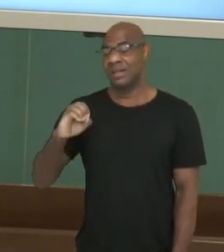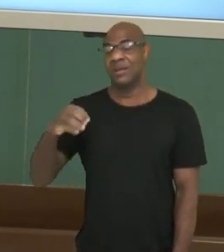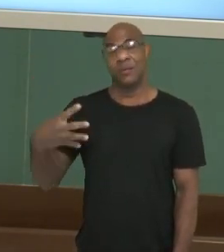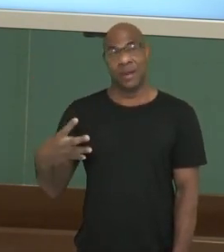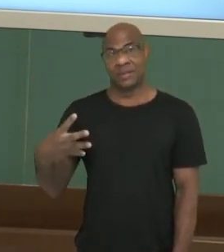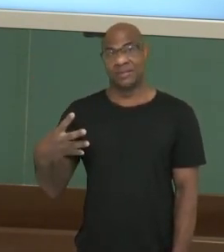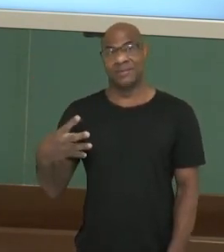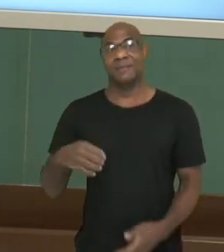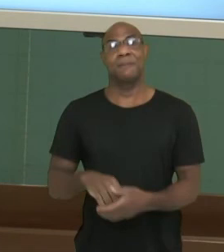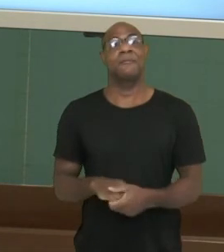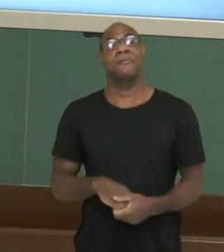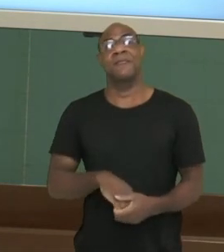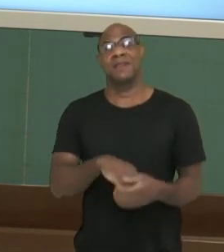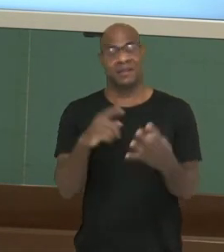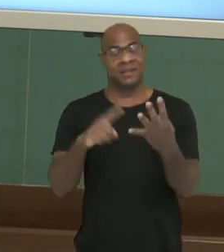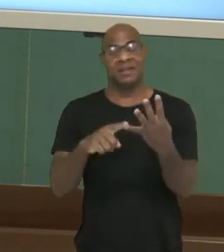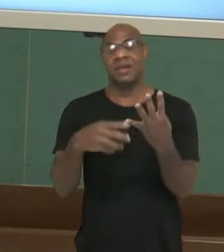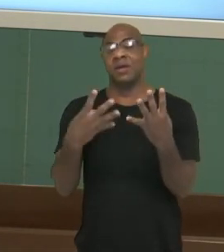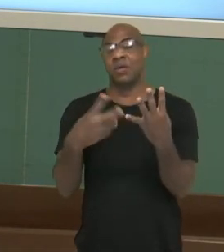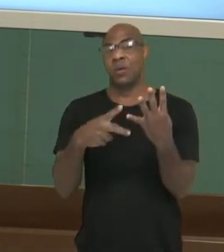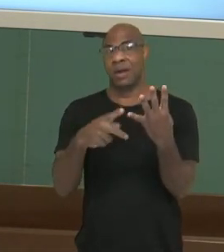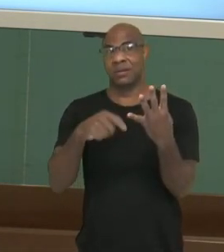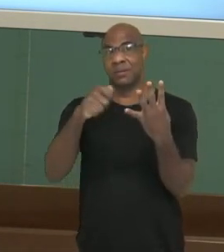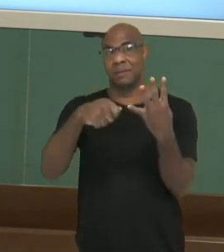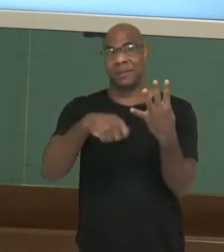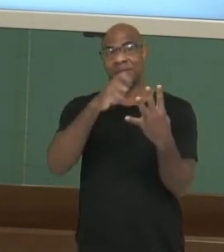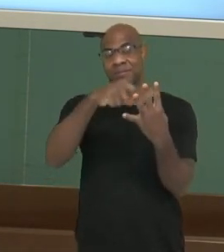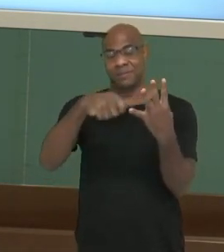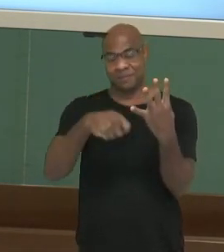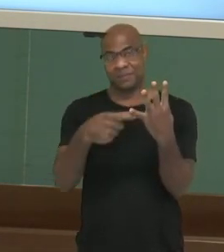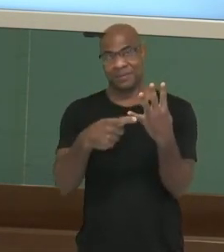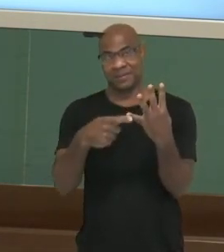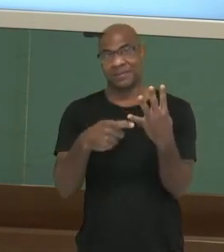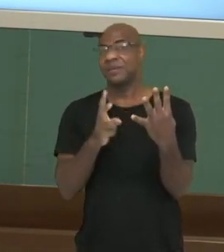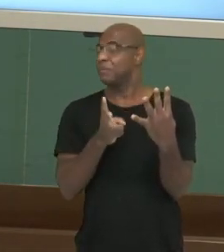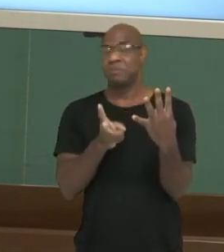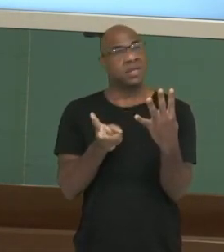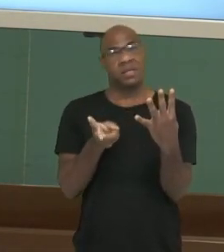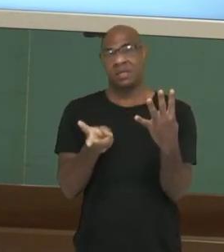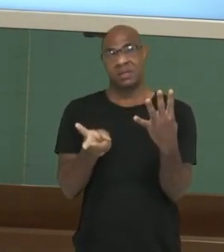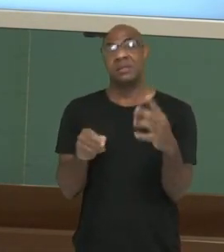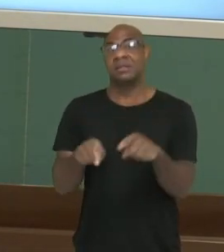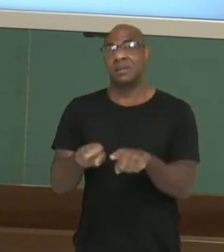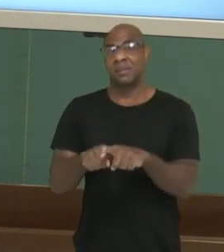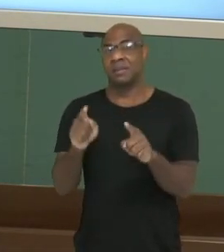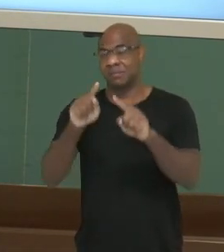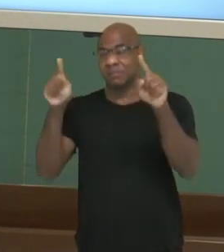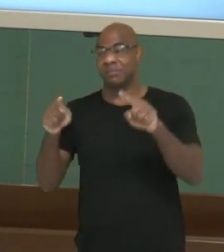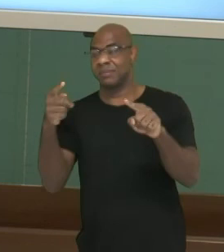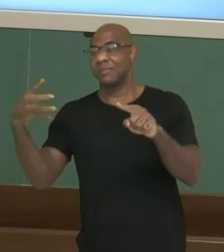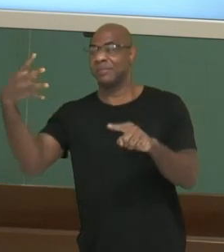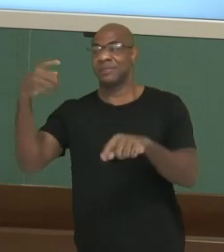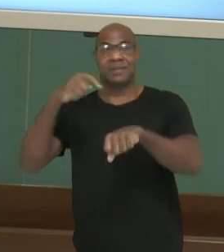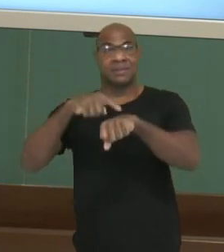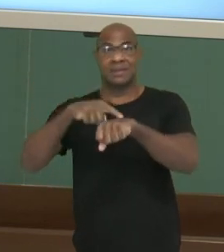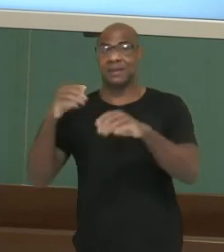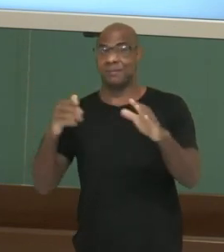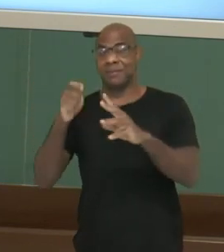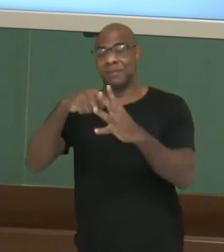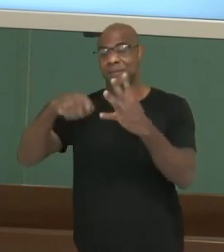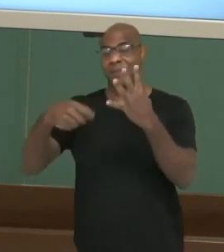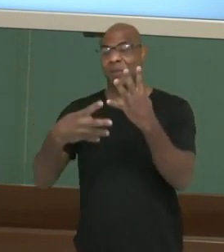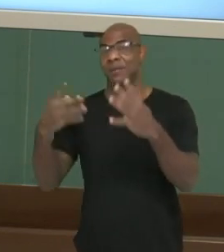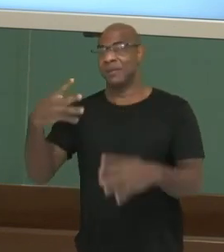424,04. E no V4, mesmo 450, a única coisa que mudou também foi o tempo, que daí é no quarto